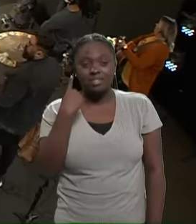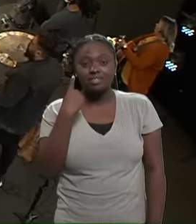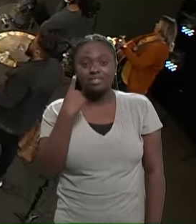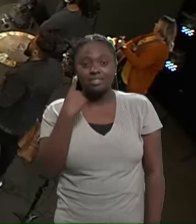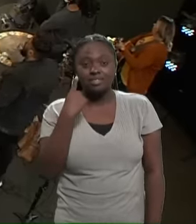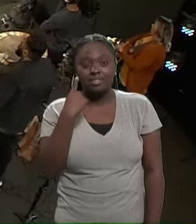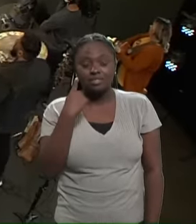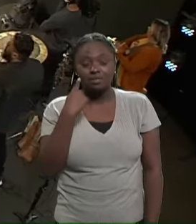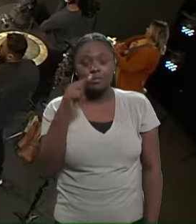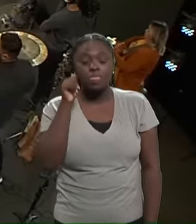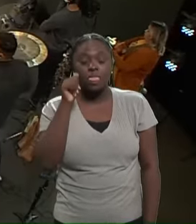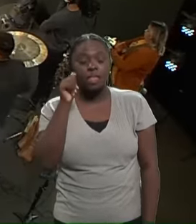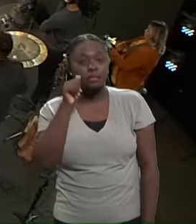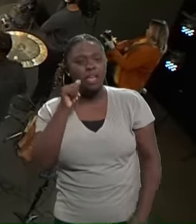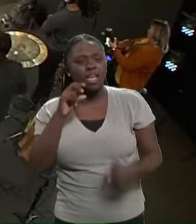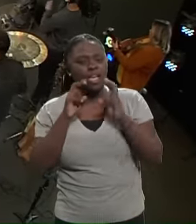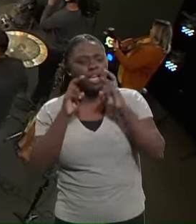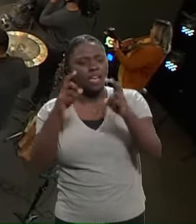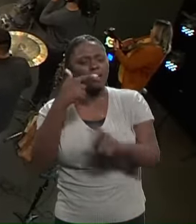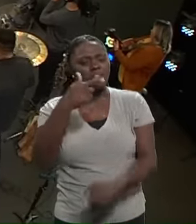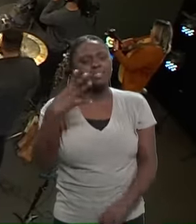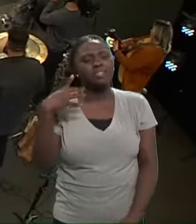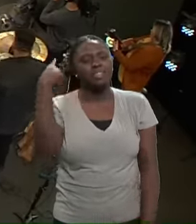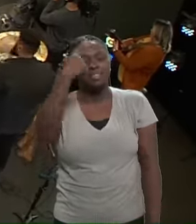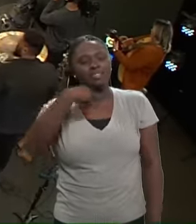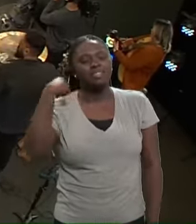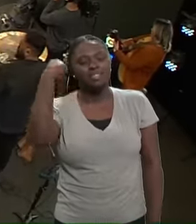Alguma mulher pode gritar 24 horas?